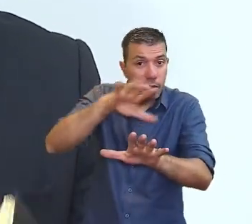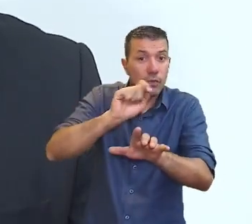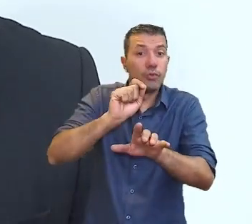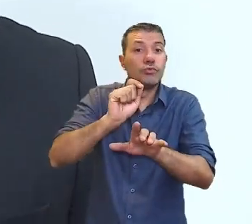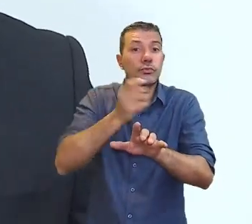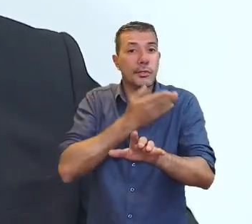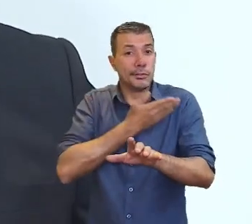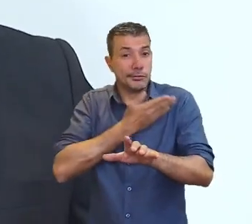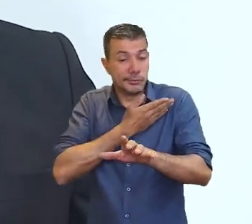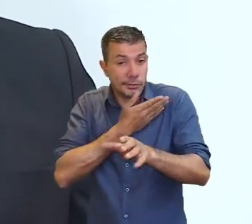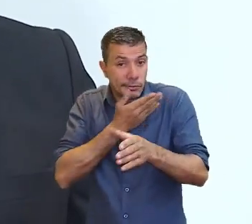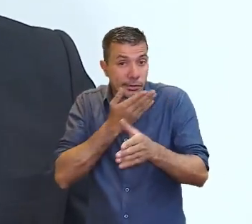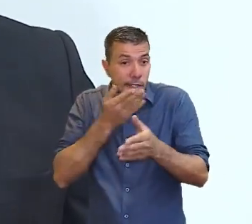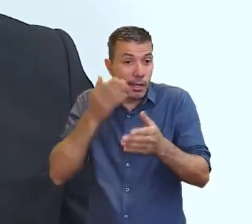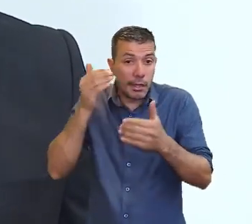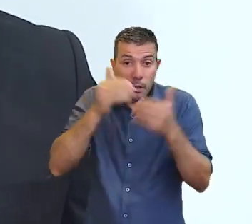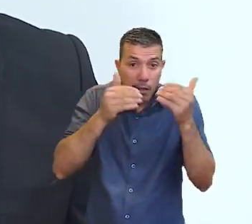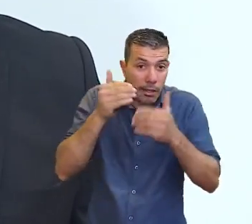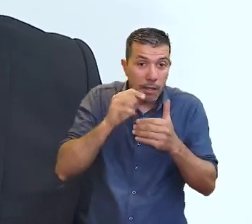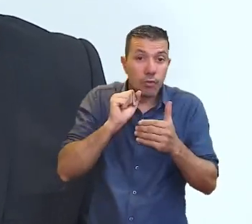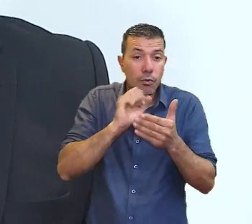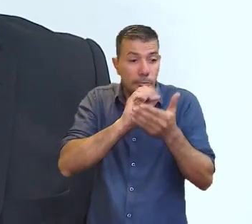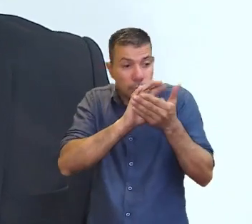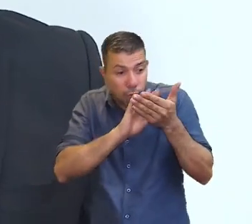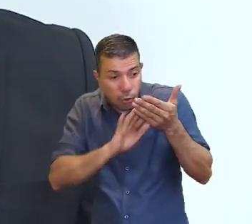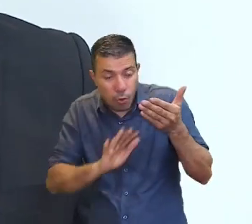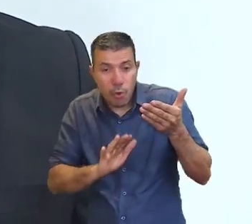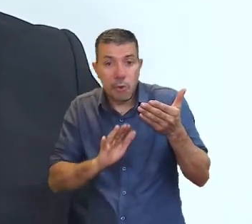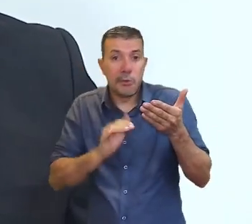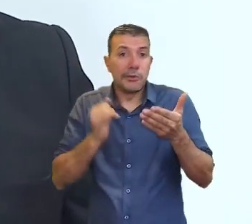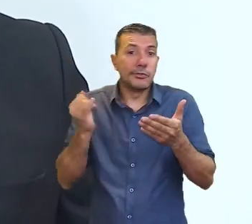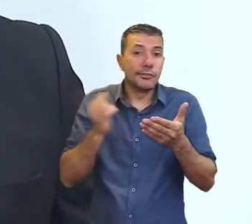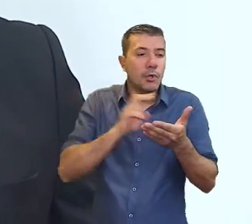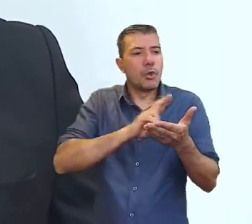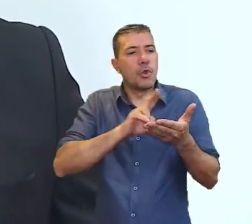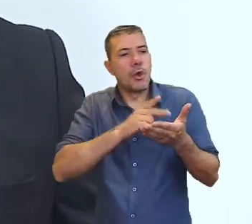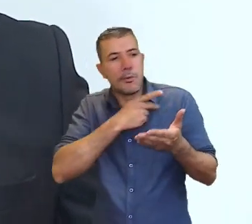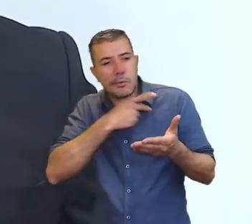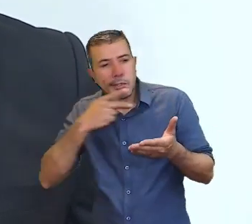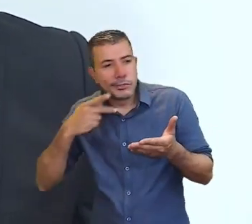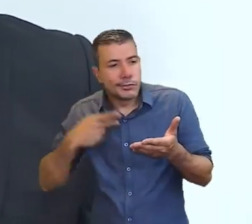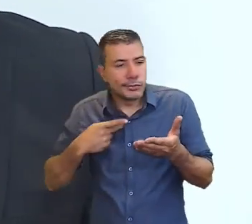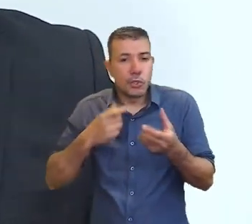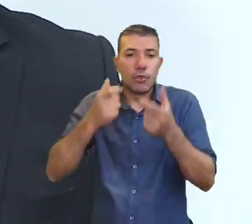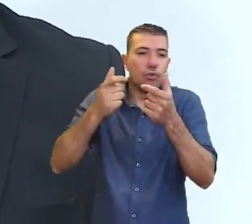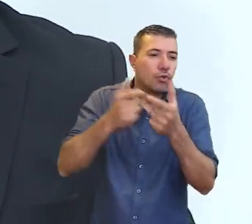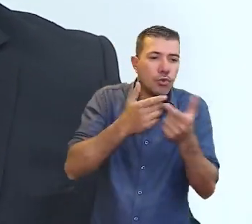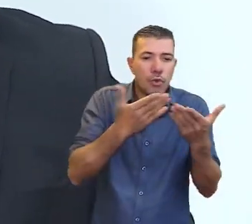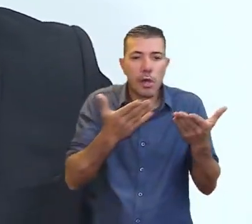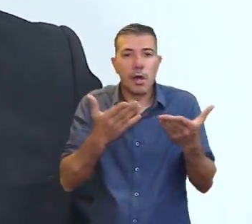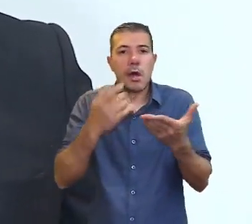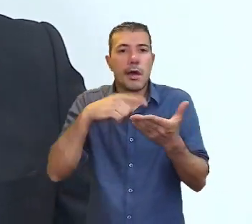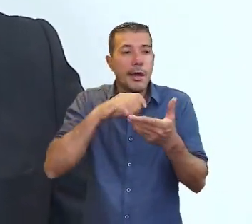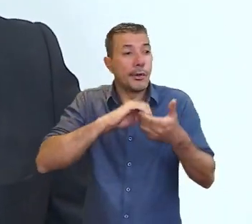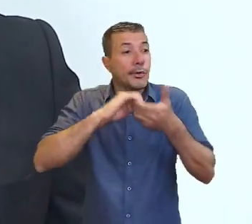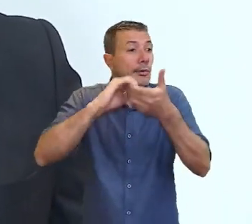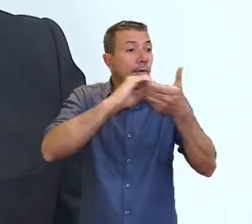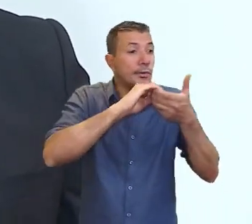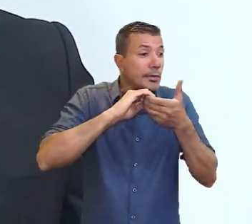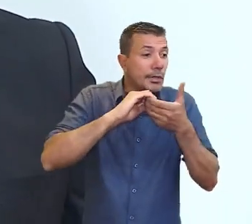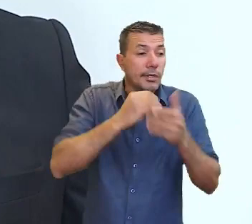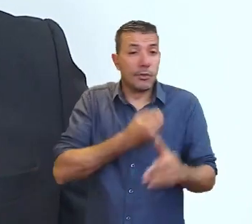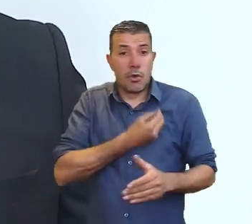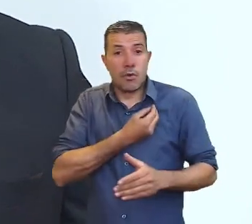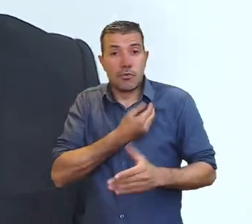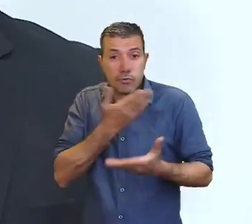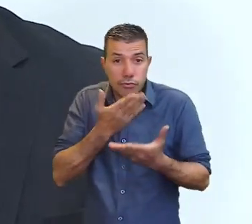que já deixa agora também os seus comentários, coloque aí o nome do seu pastor, de onde você nos assiste, cumprimente as pessoas que estão online,